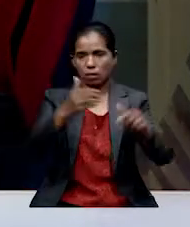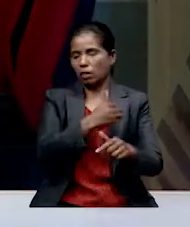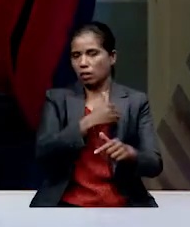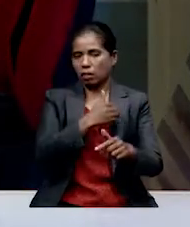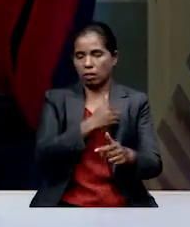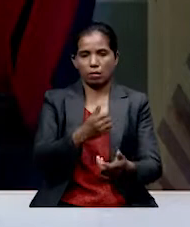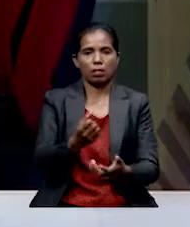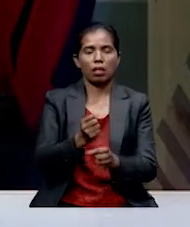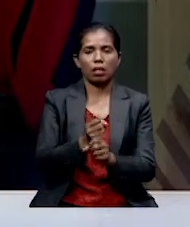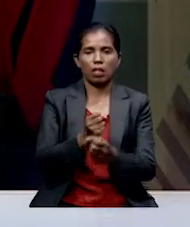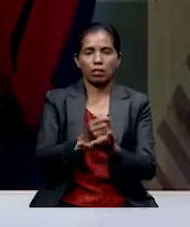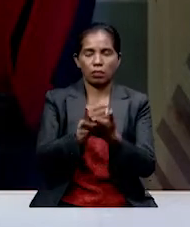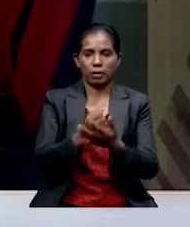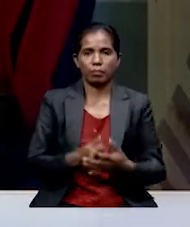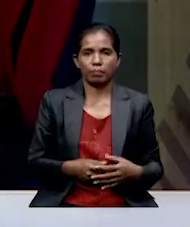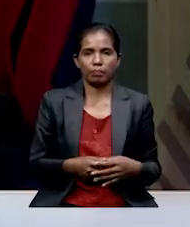resolve.